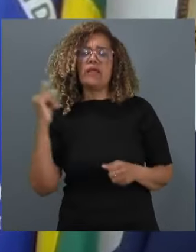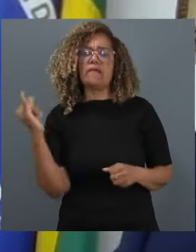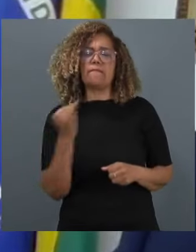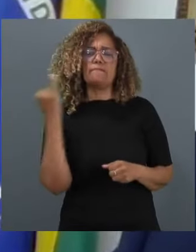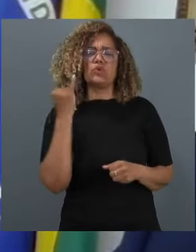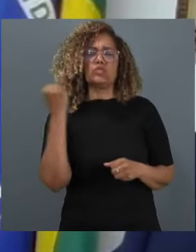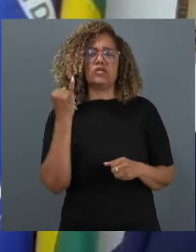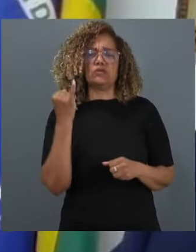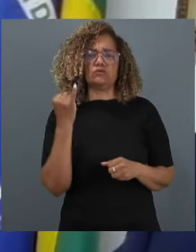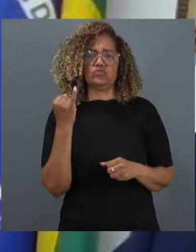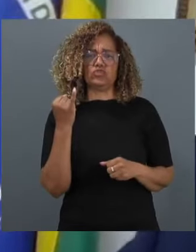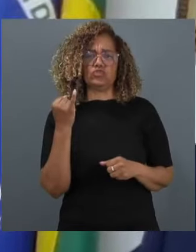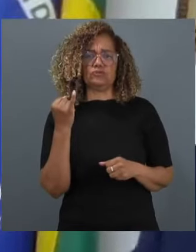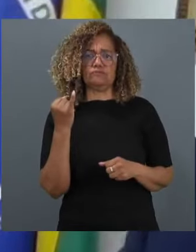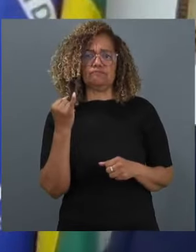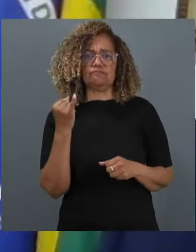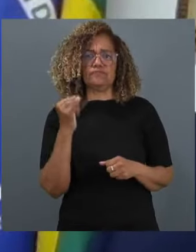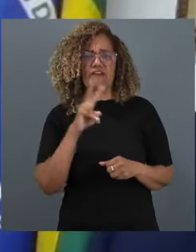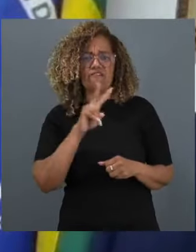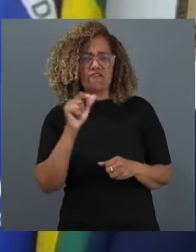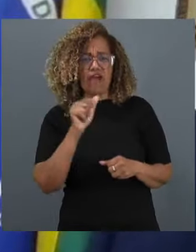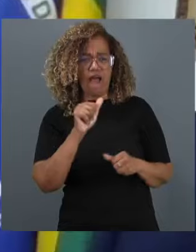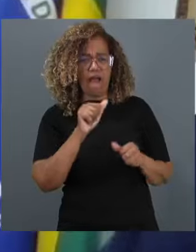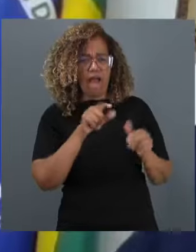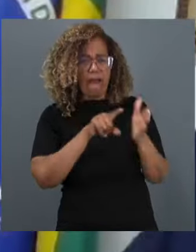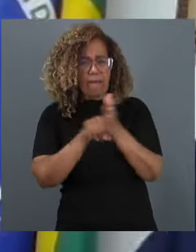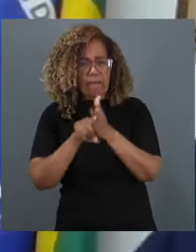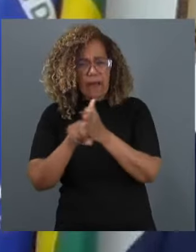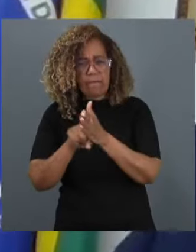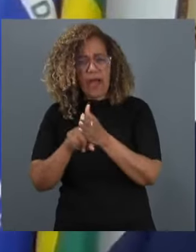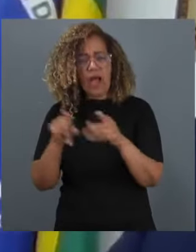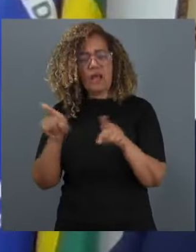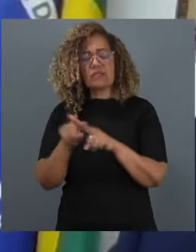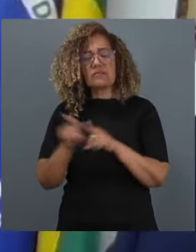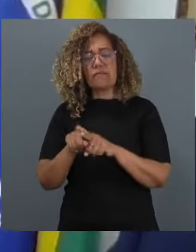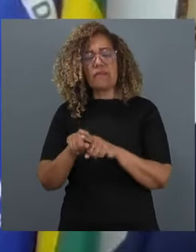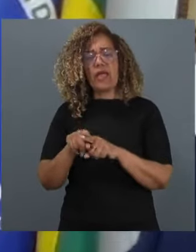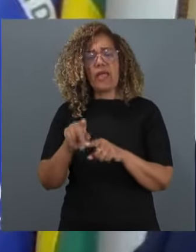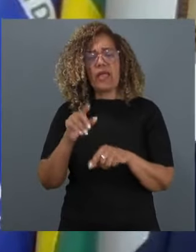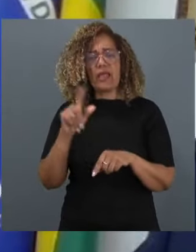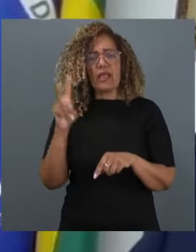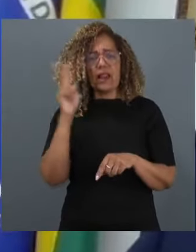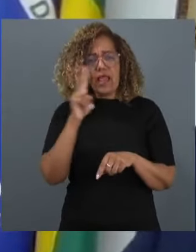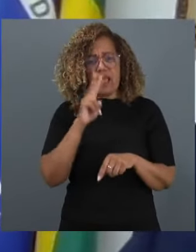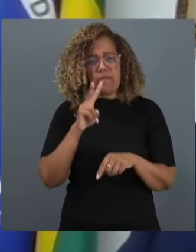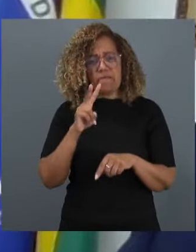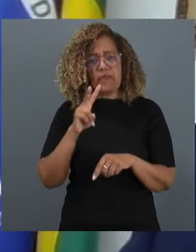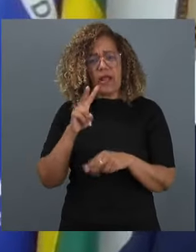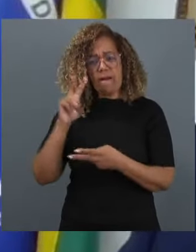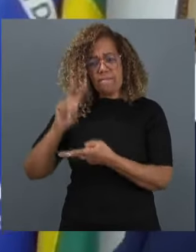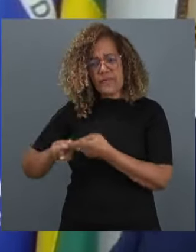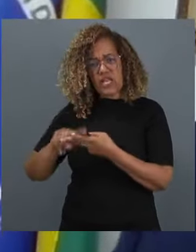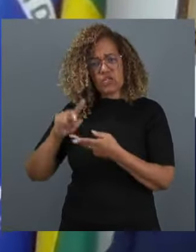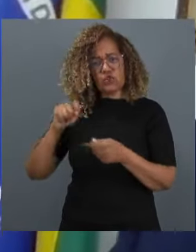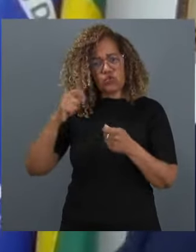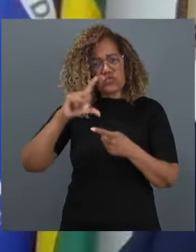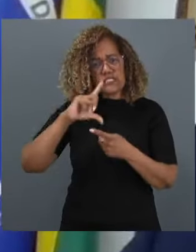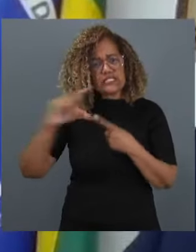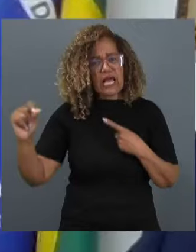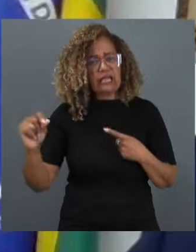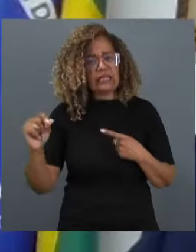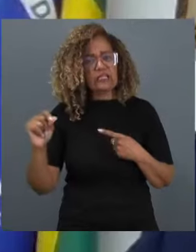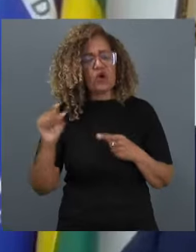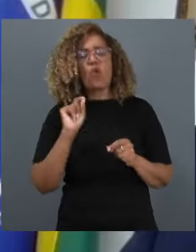importantíssima sessão, que vai analisar também o veto da saidinha dos presos. O que é que você